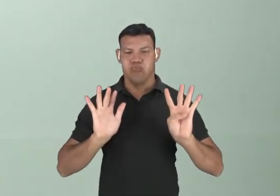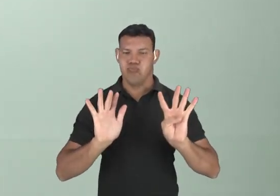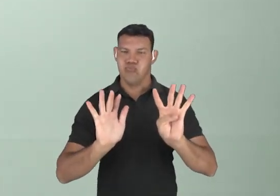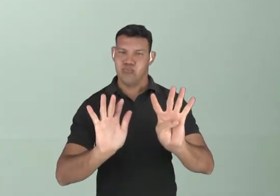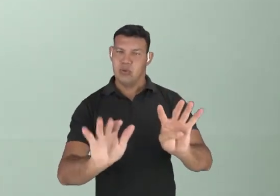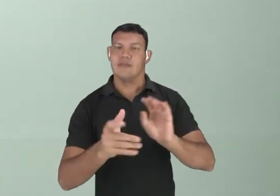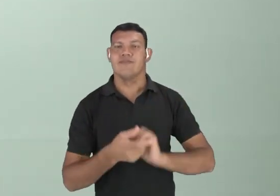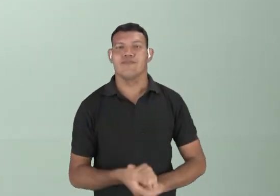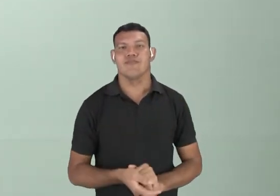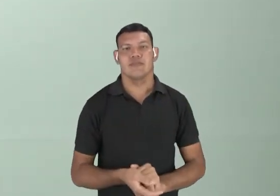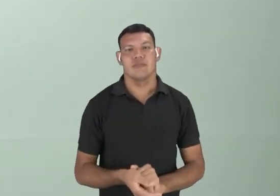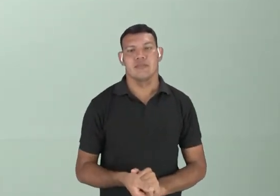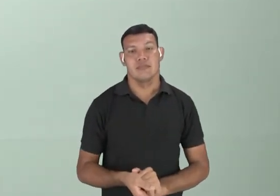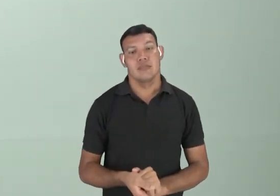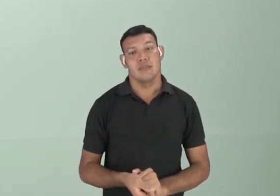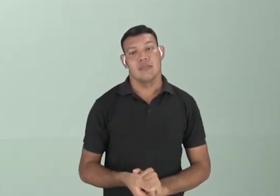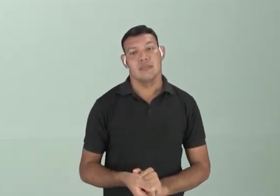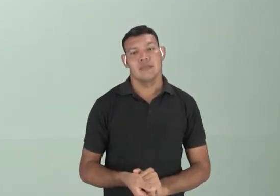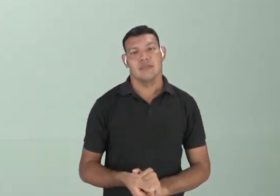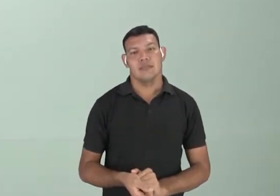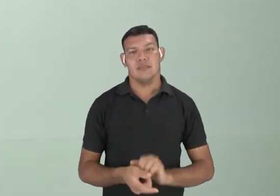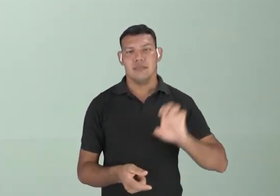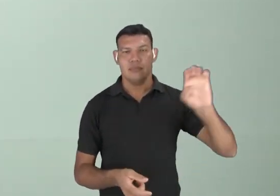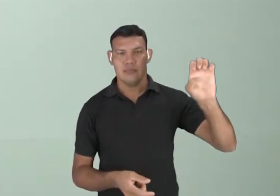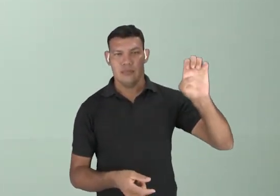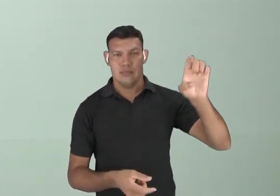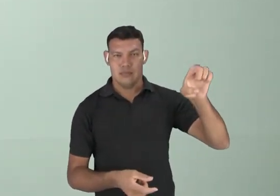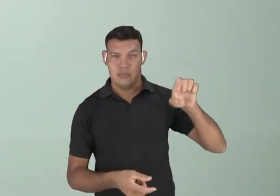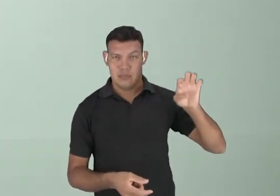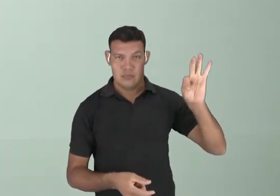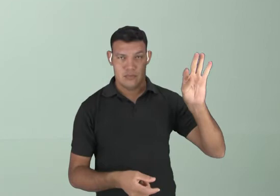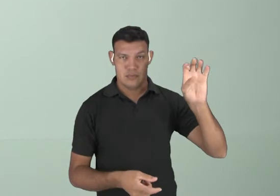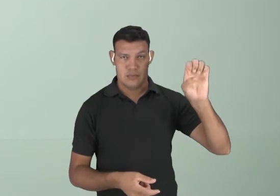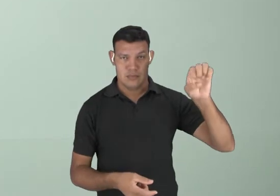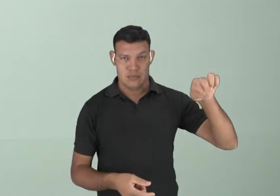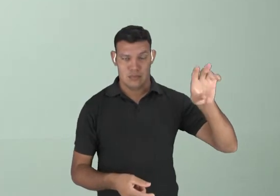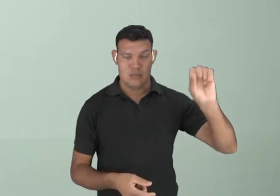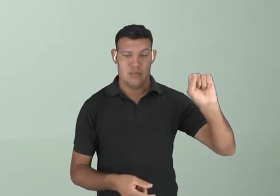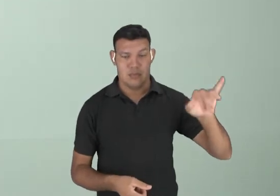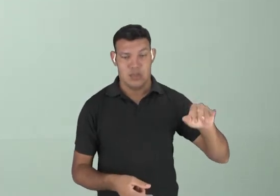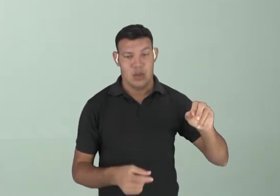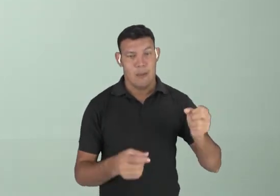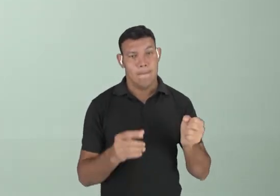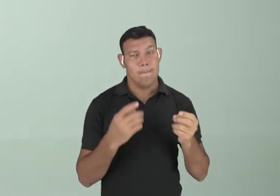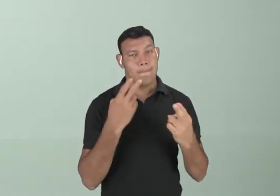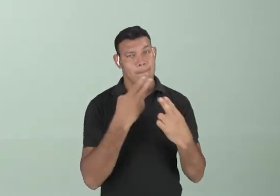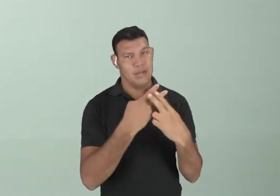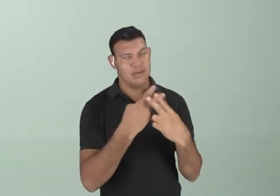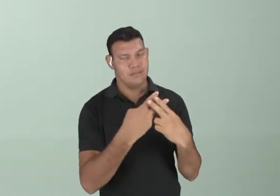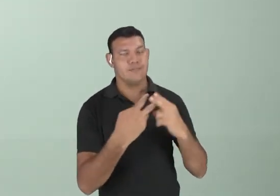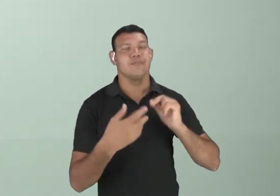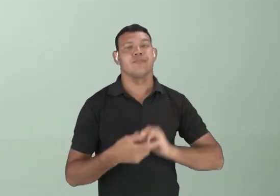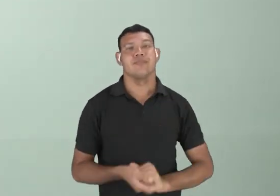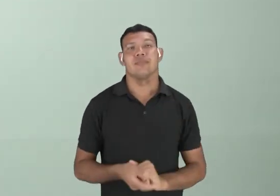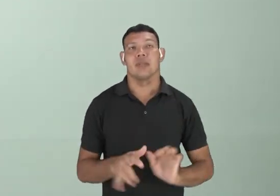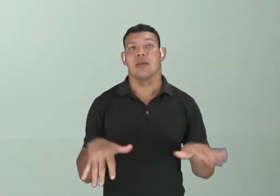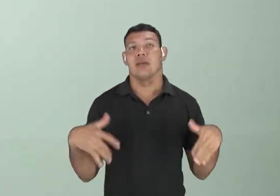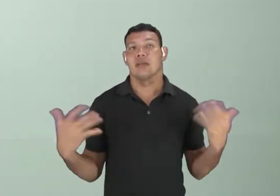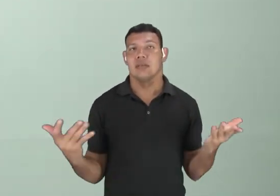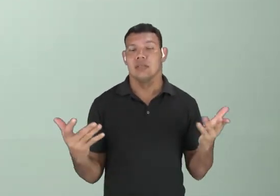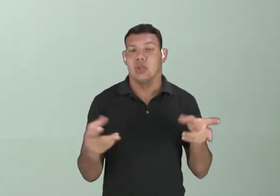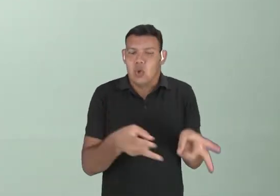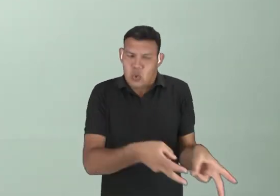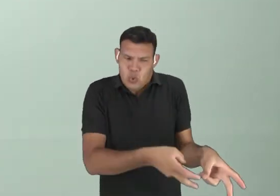intensivo, é que ele está confinado, está preso, comendo e bebendo ali num local específico. E aí, quanto